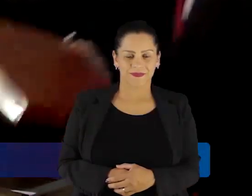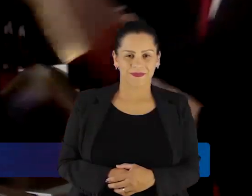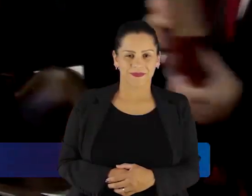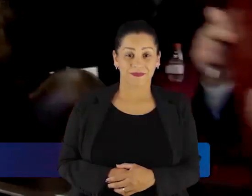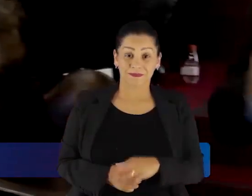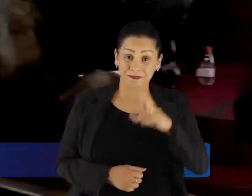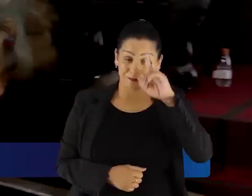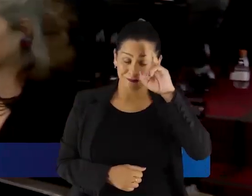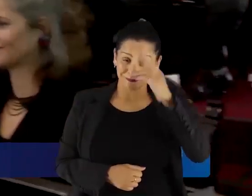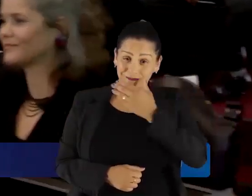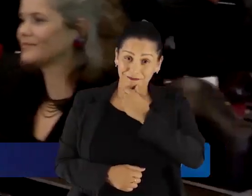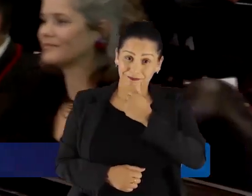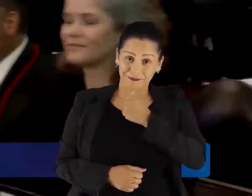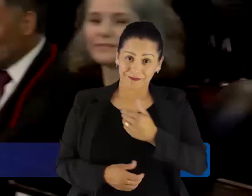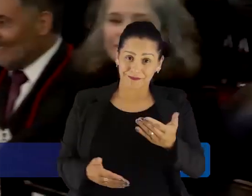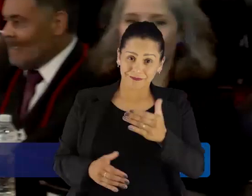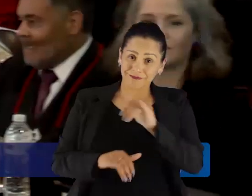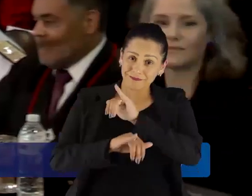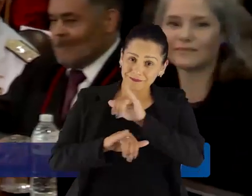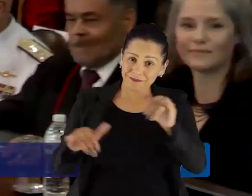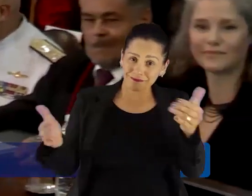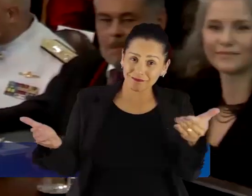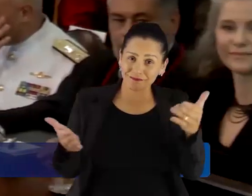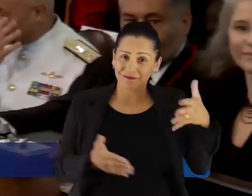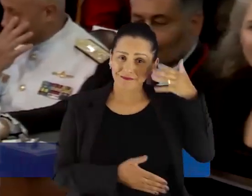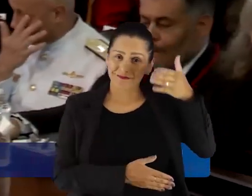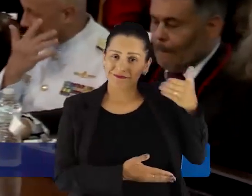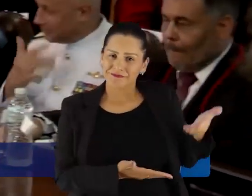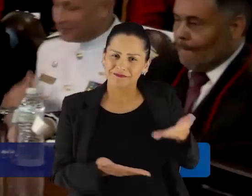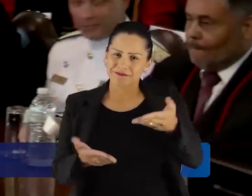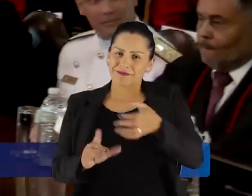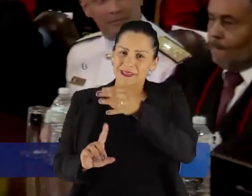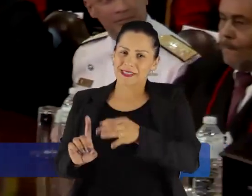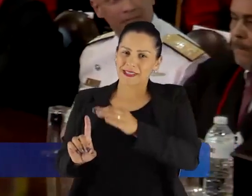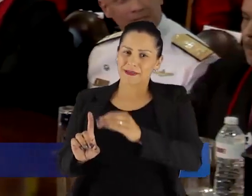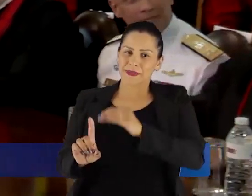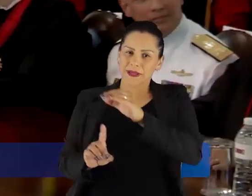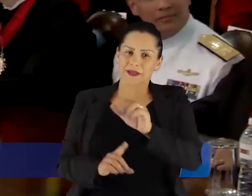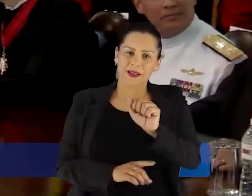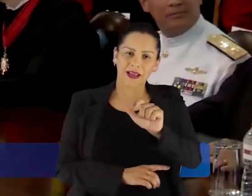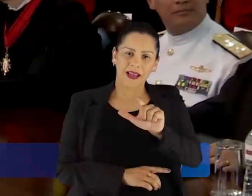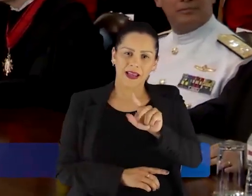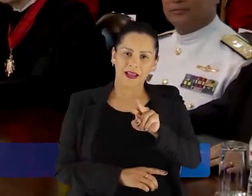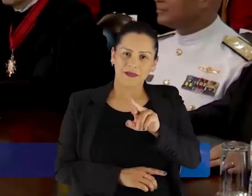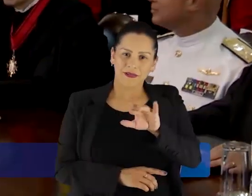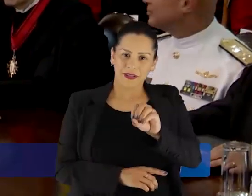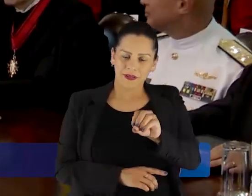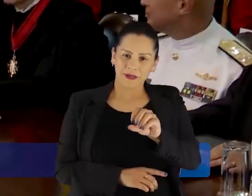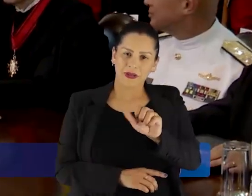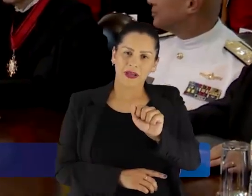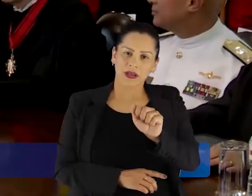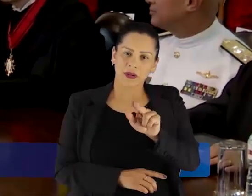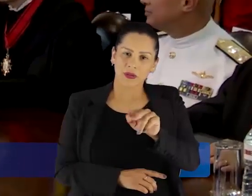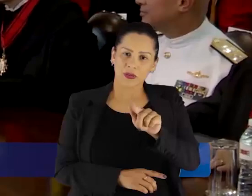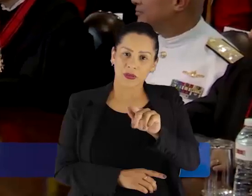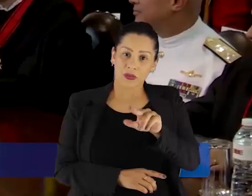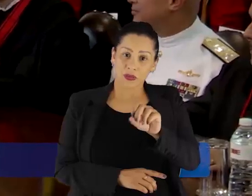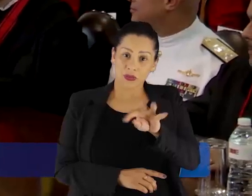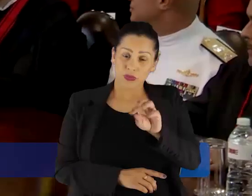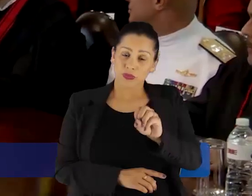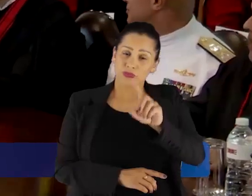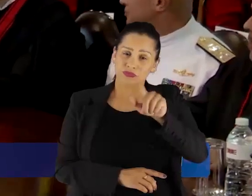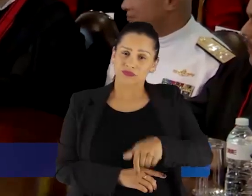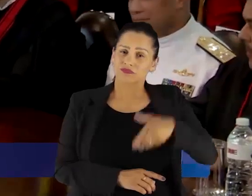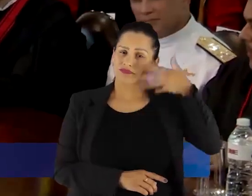Olá senhoras e senhores anunciamos a palavra diz excelentíssimo Desembargador Álvaro Augusto dos Passos será o orador